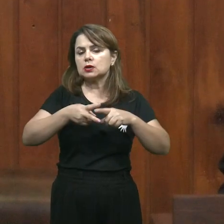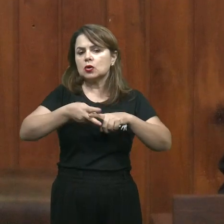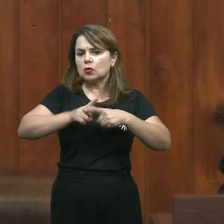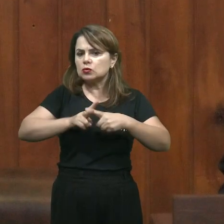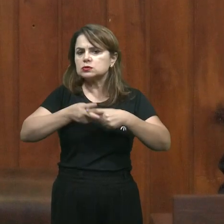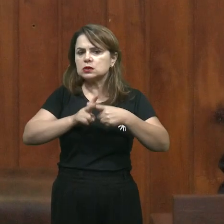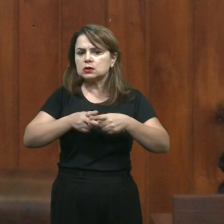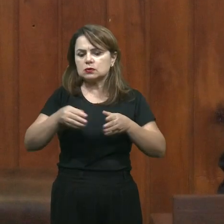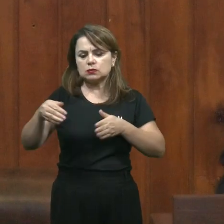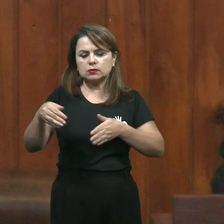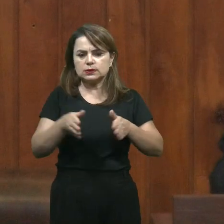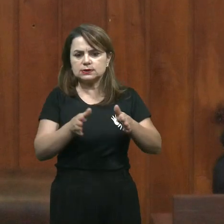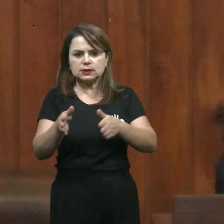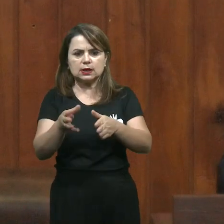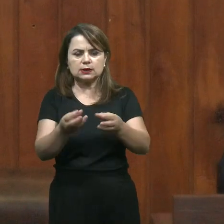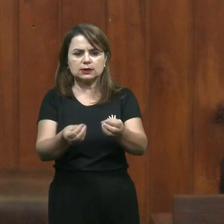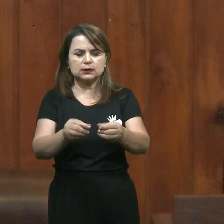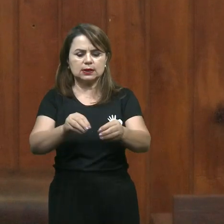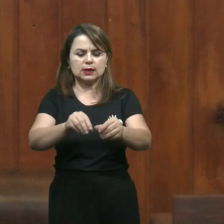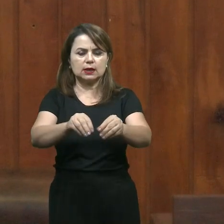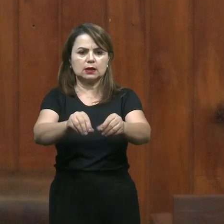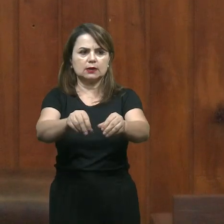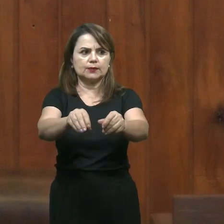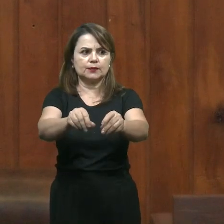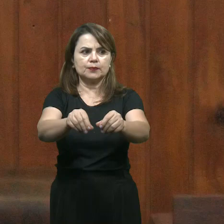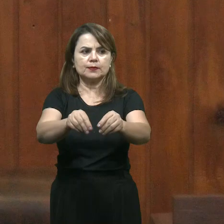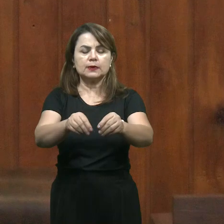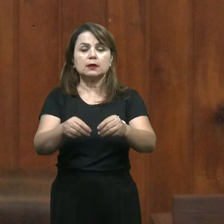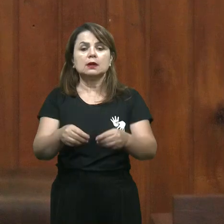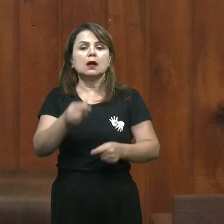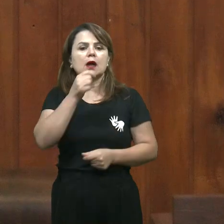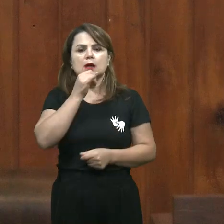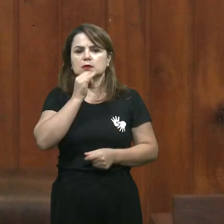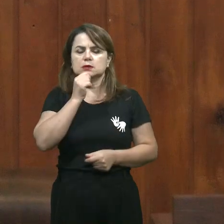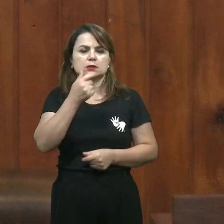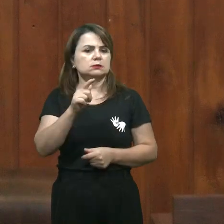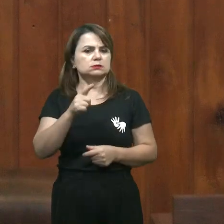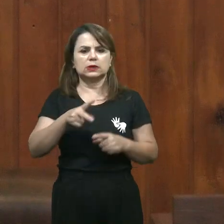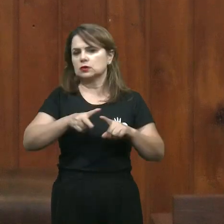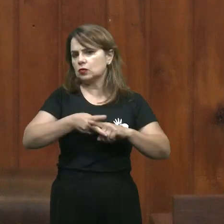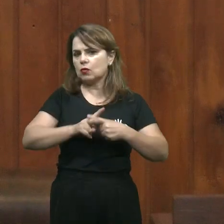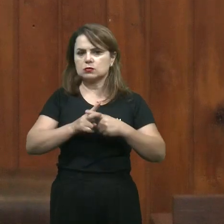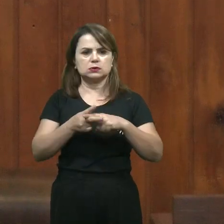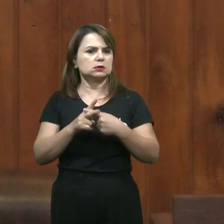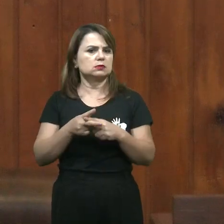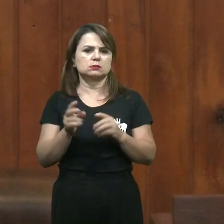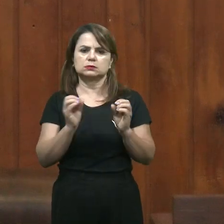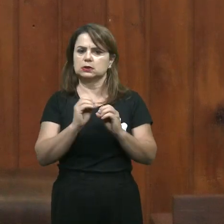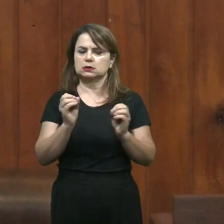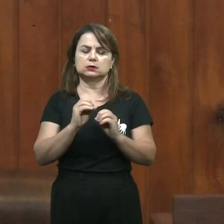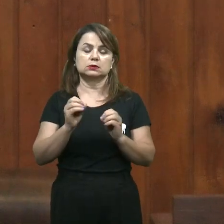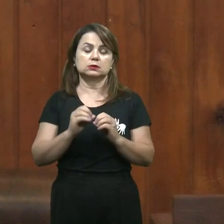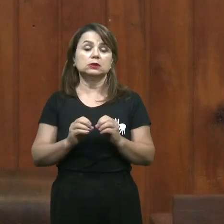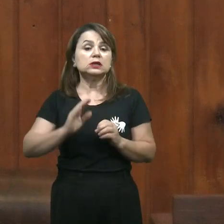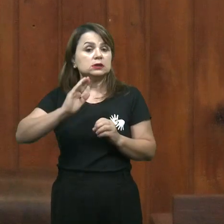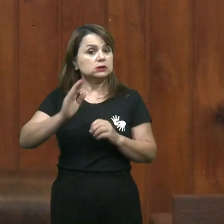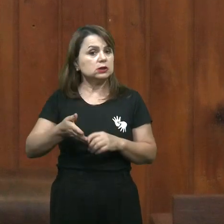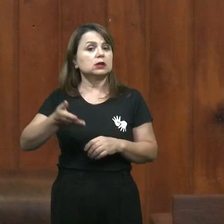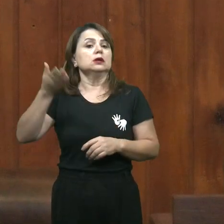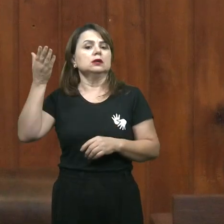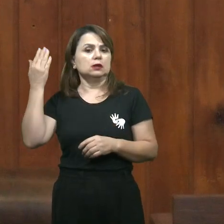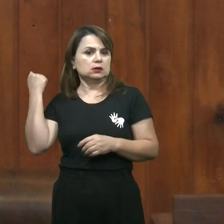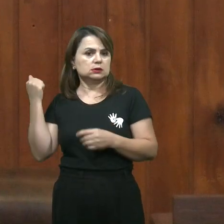impostos ali e não estão tendo essa manutenção. Então, ali estão deixando a desejar. Outros recursos já foram arrumados em outras